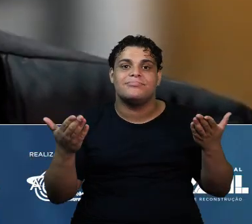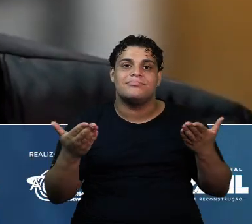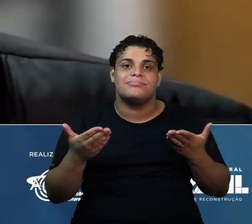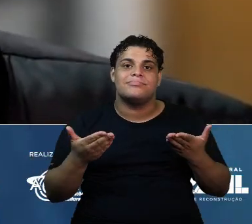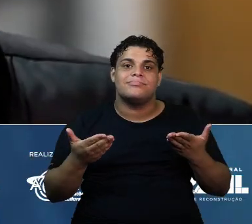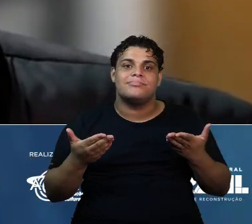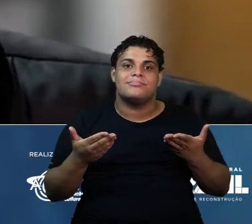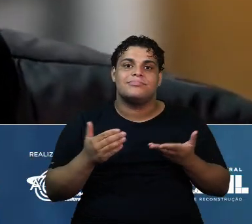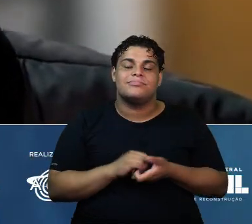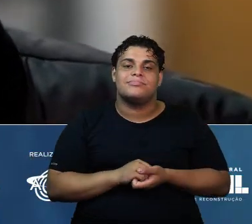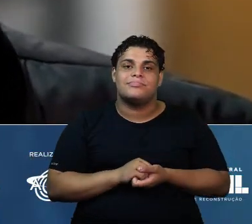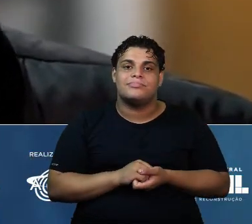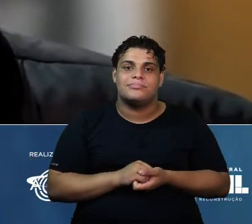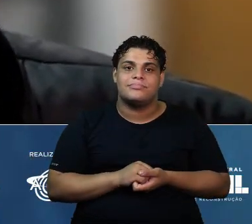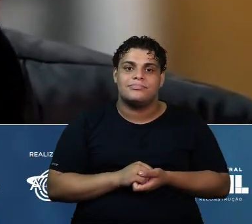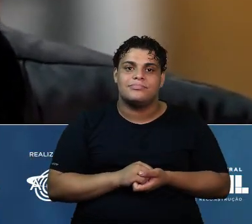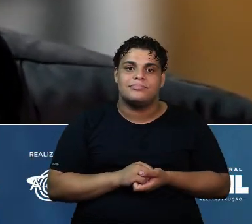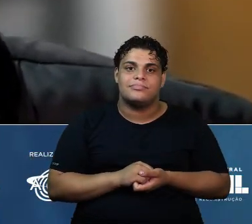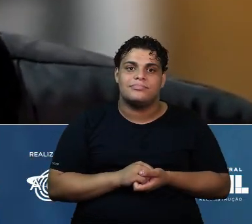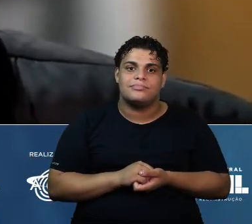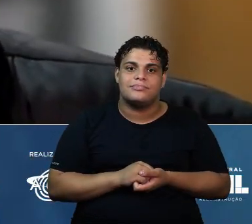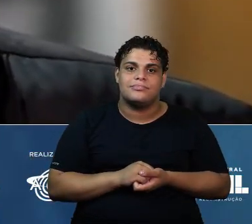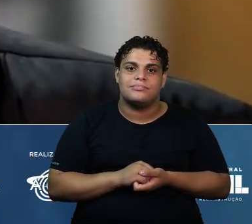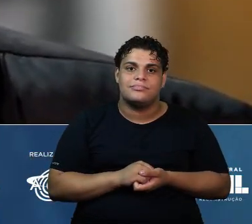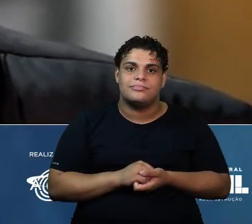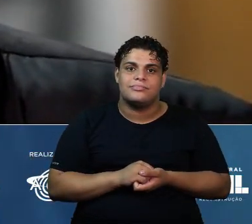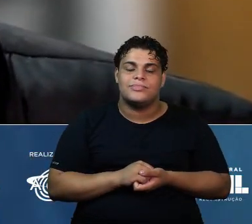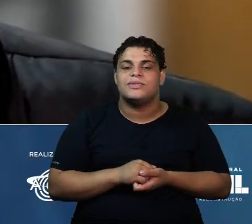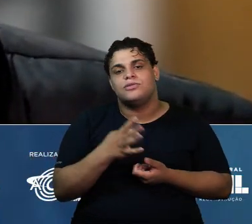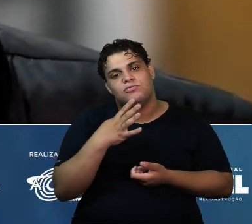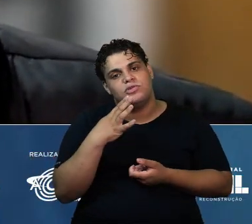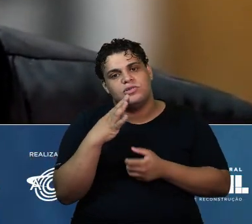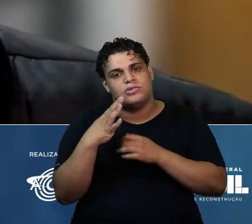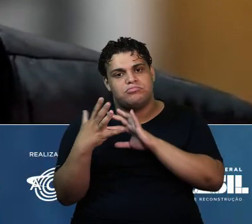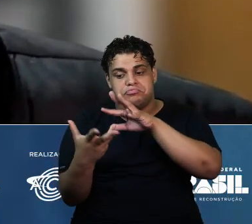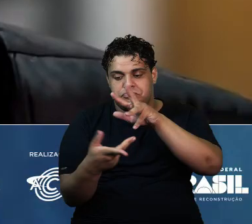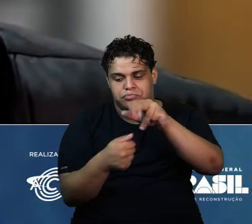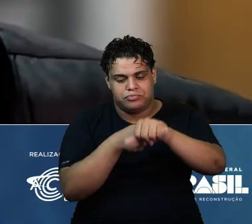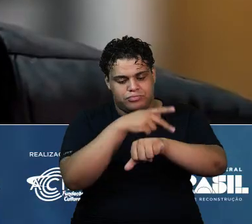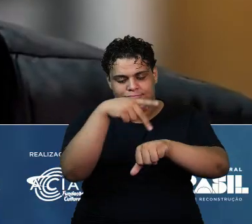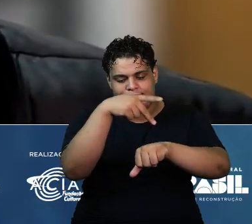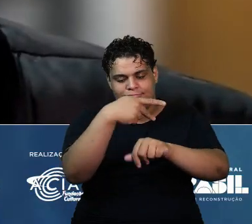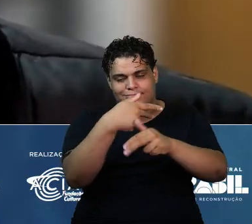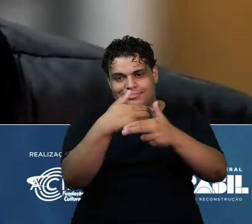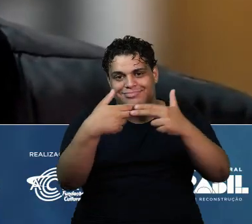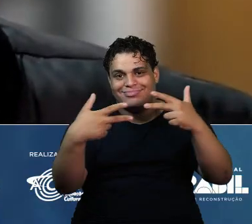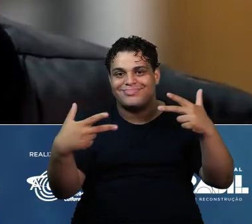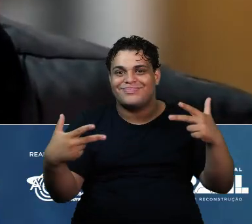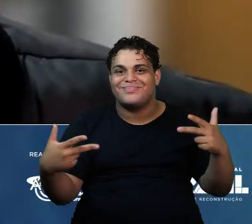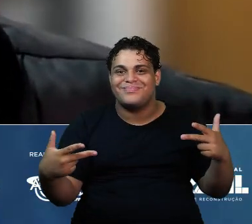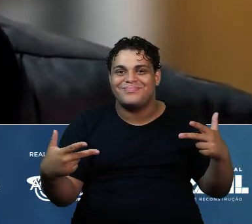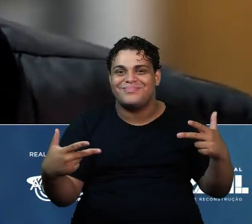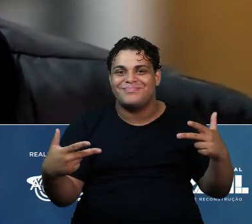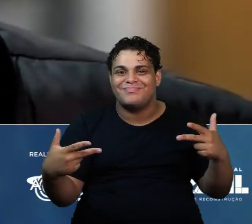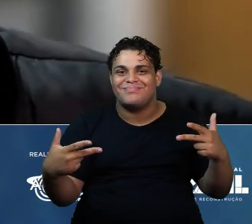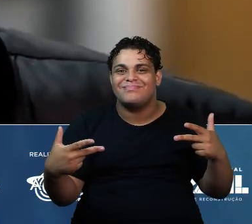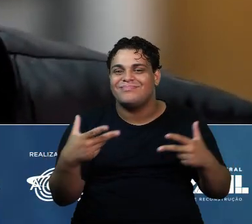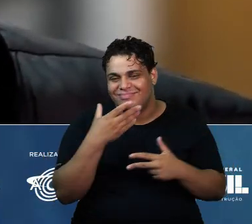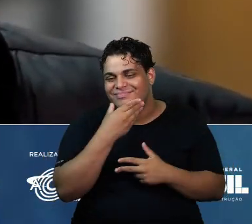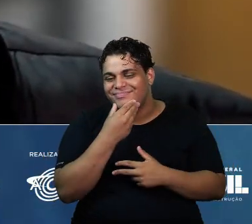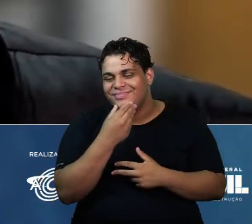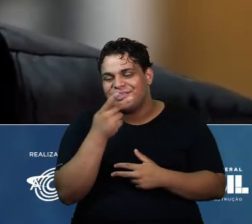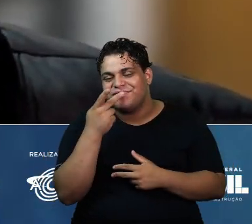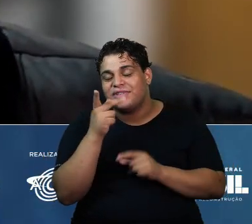uma sumidade do Brasil e muito reconhecido internacionalmente, ele bate nessa